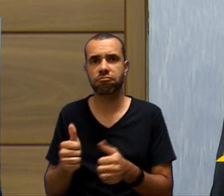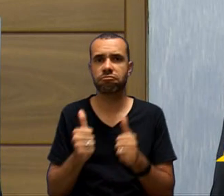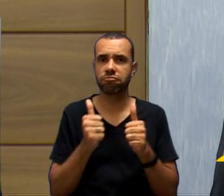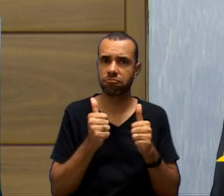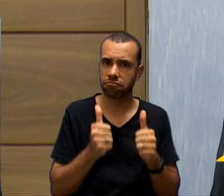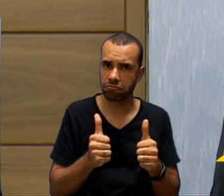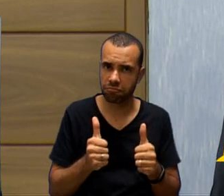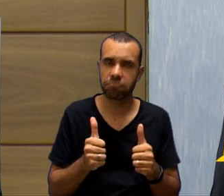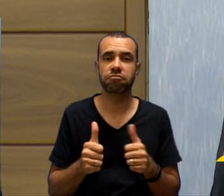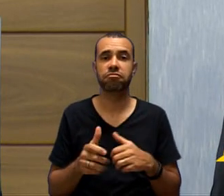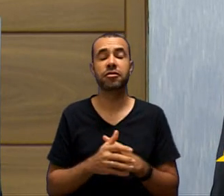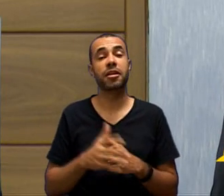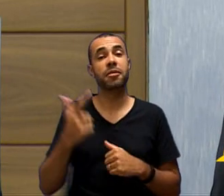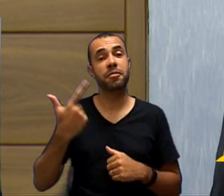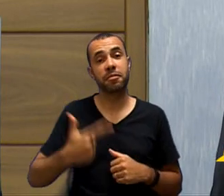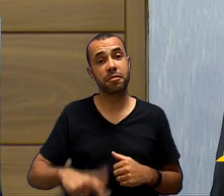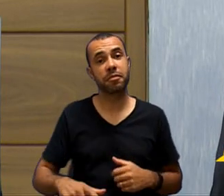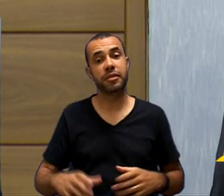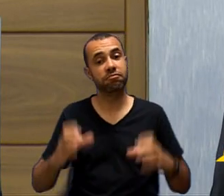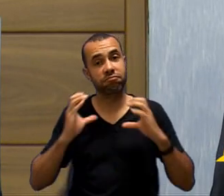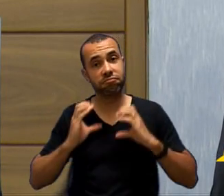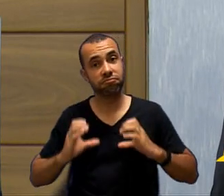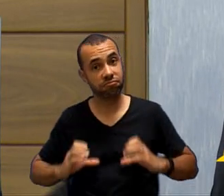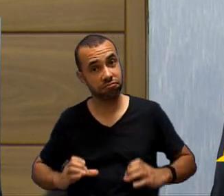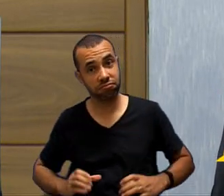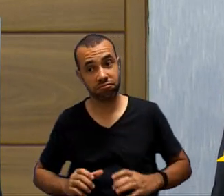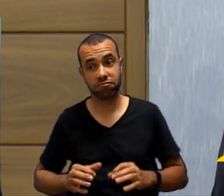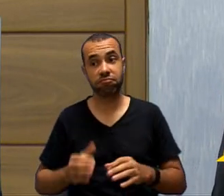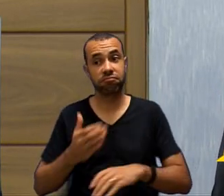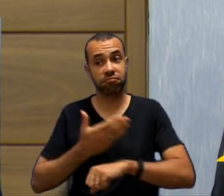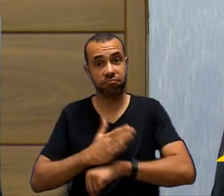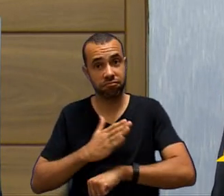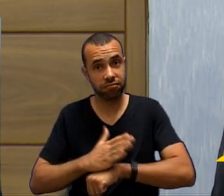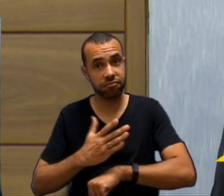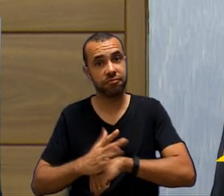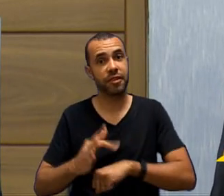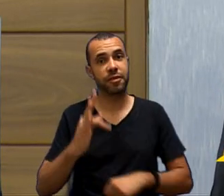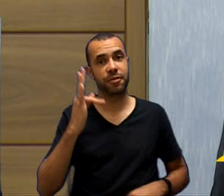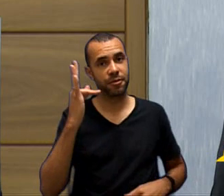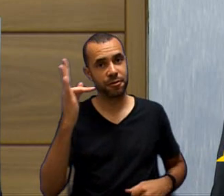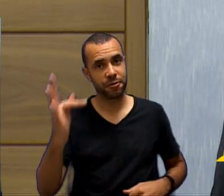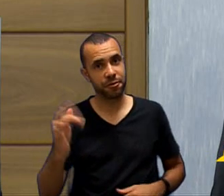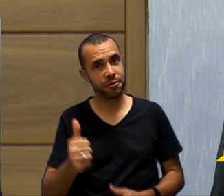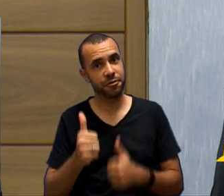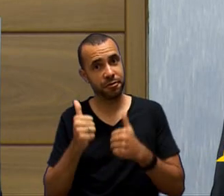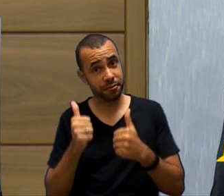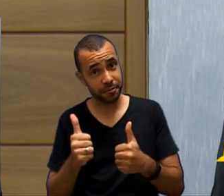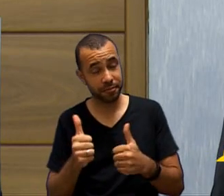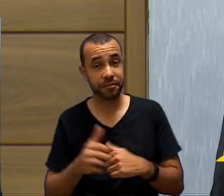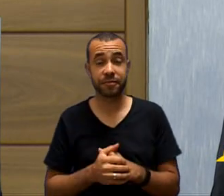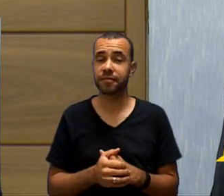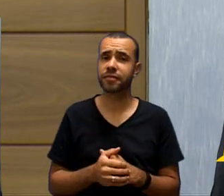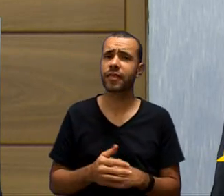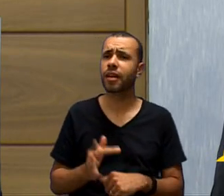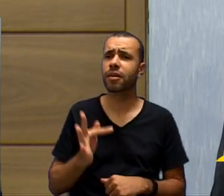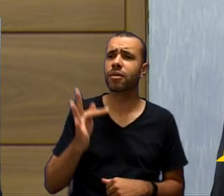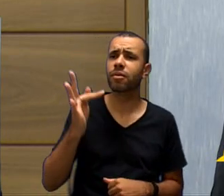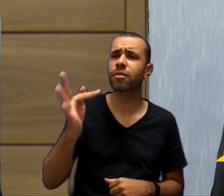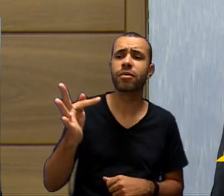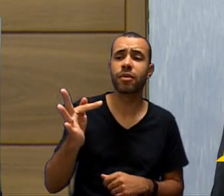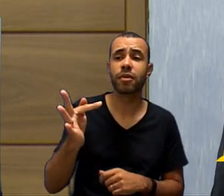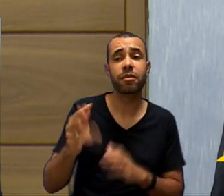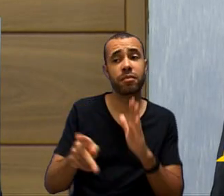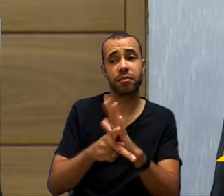são cidadãos que estão sendo preparados para um futuro. Futuro este que pertence a